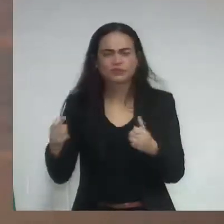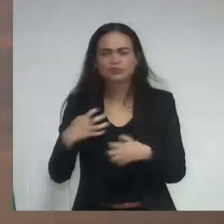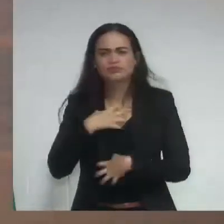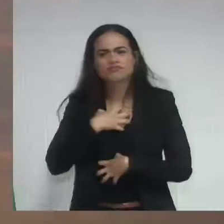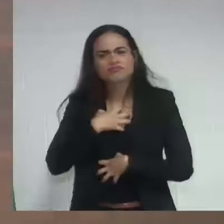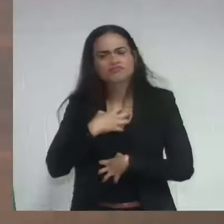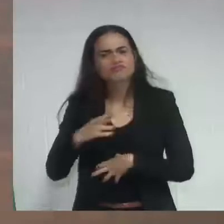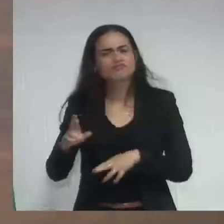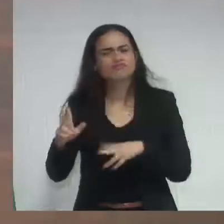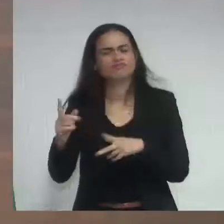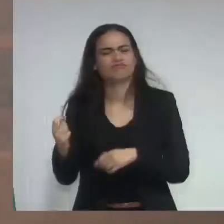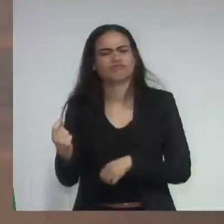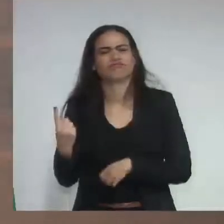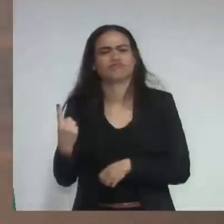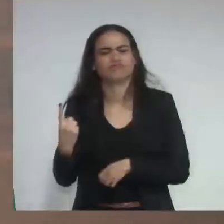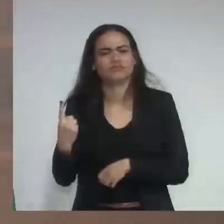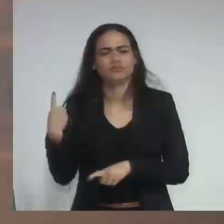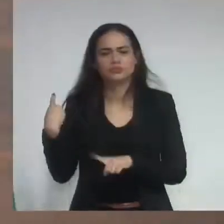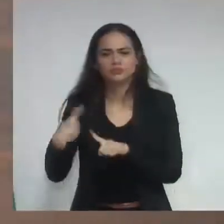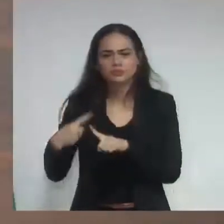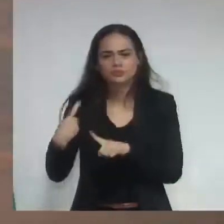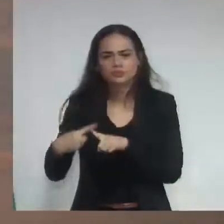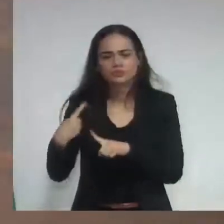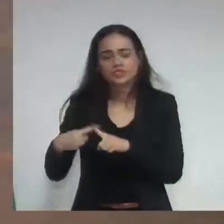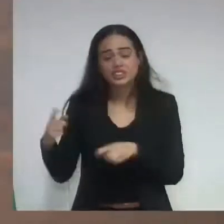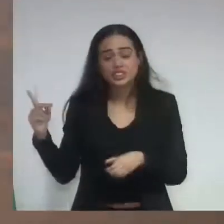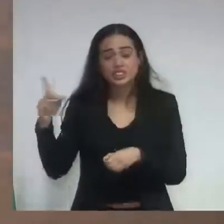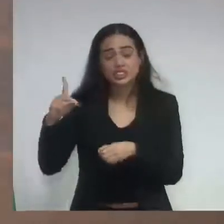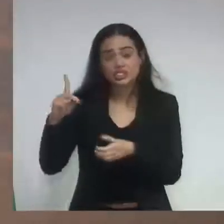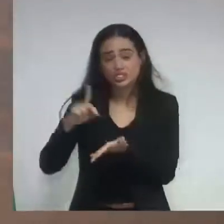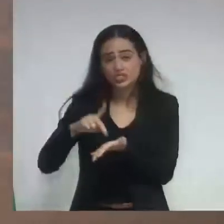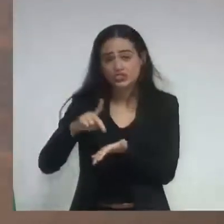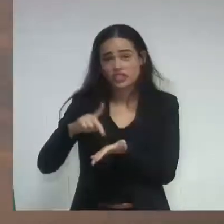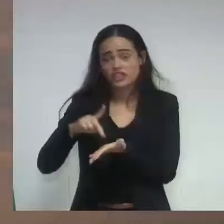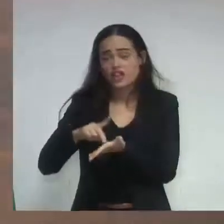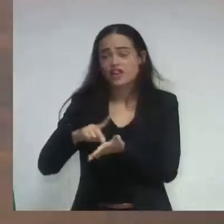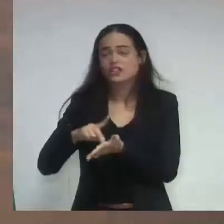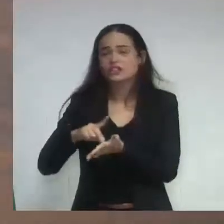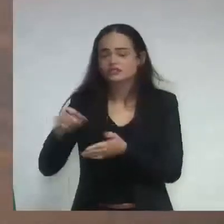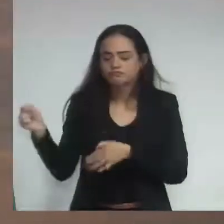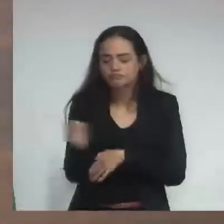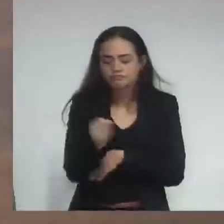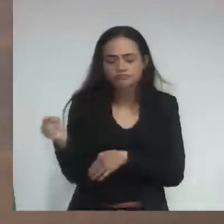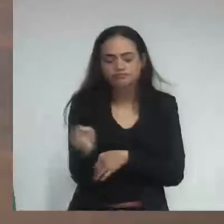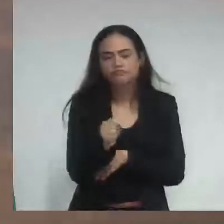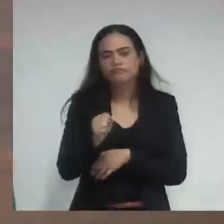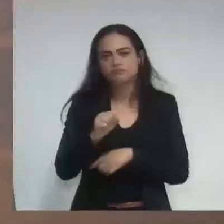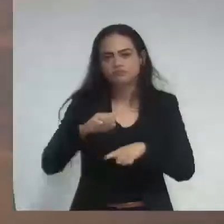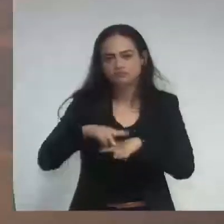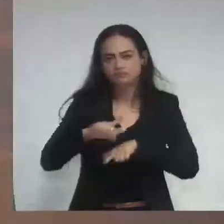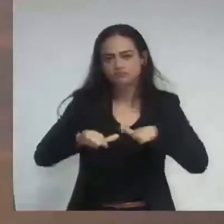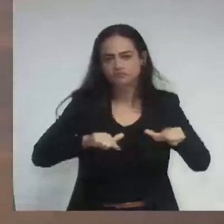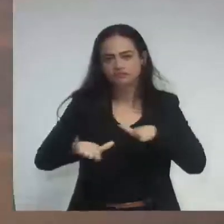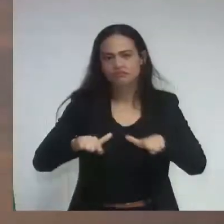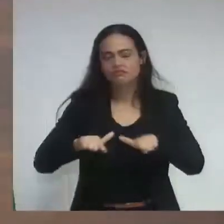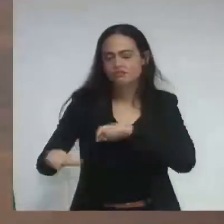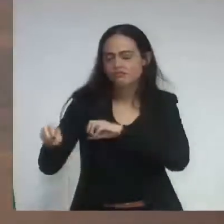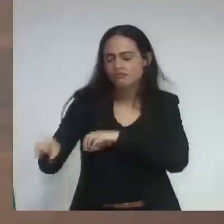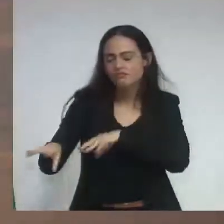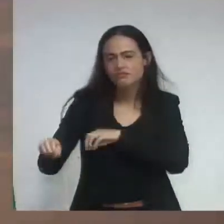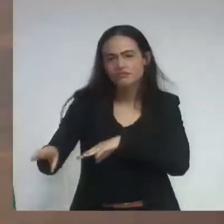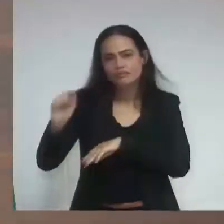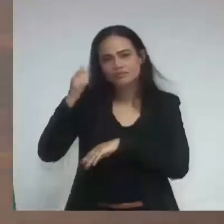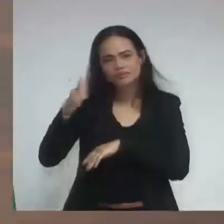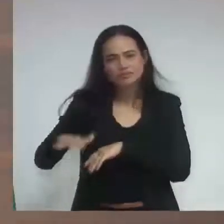absurda e arbitrária, porque não incorporou os negros no mercado de trabalho, não deu educação, não deu moradia, não deu